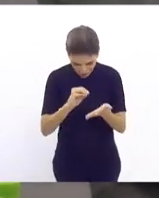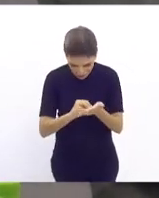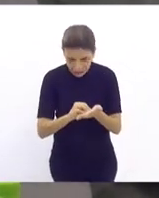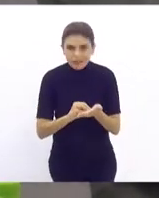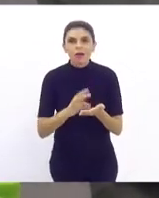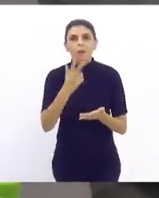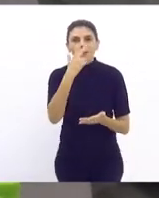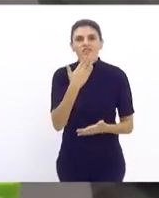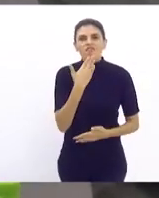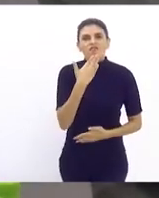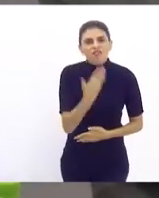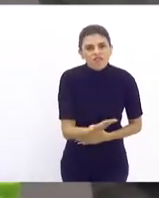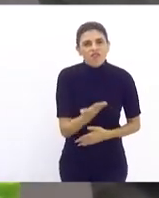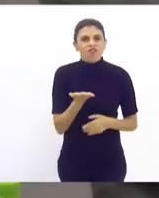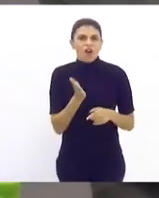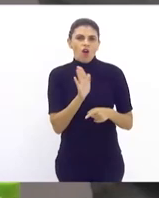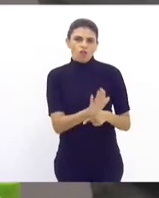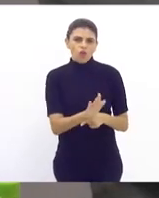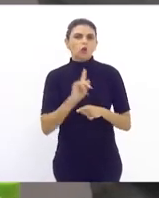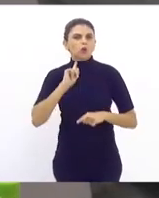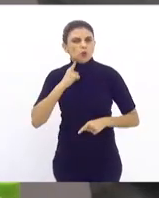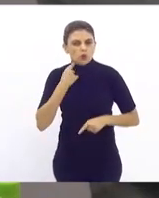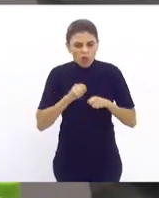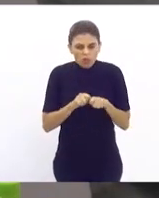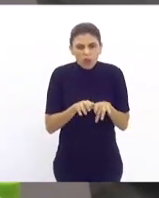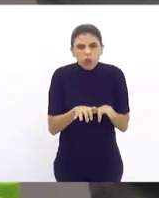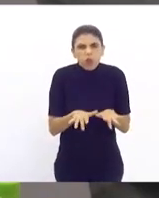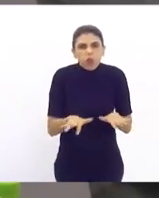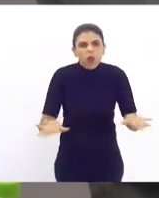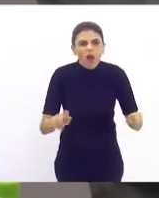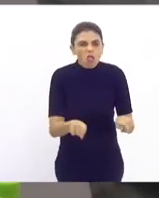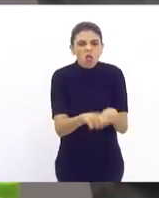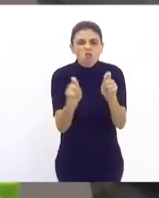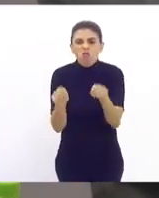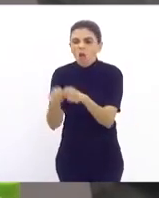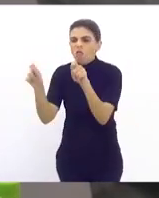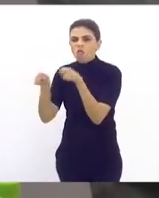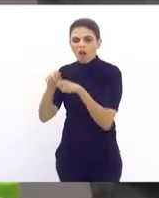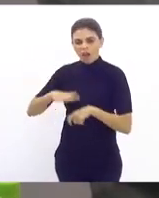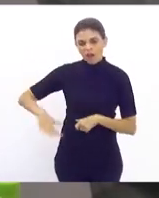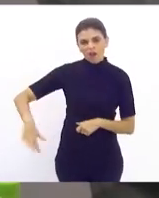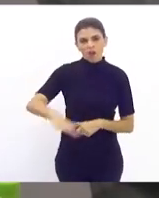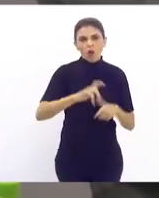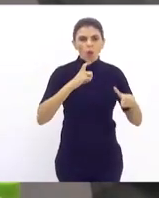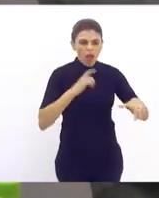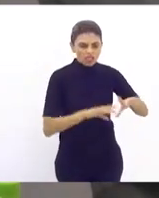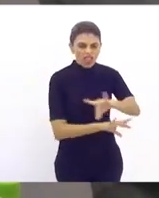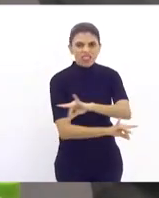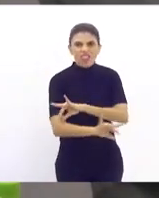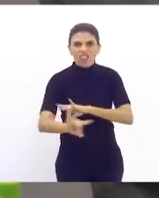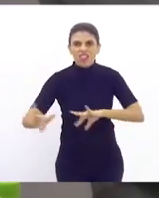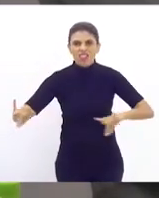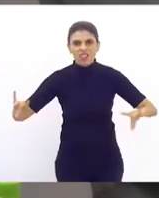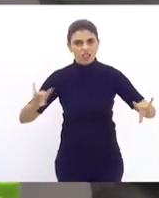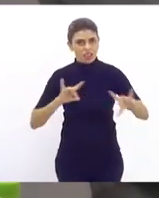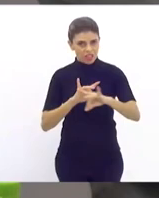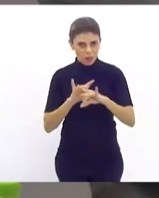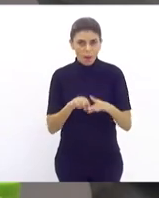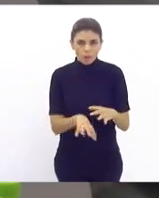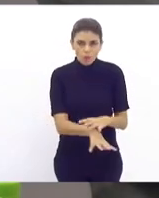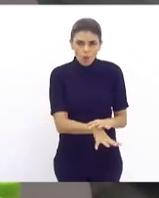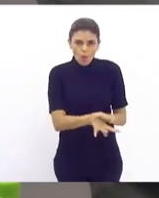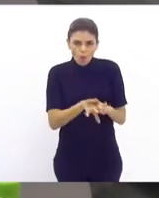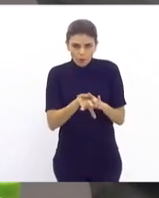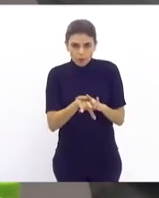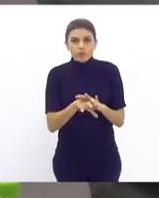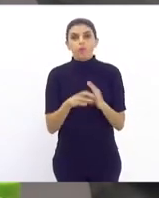ainda possam ser a favor da poluição e destruição de nossos aguais e manguezais. Quanto ao ponto de encarecer e